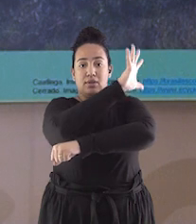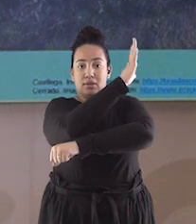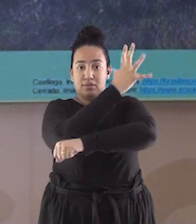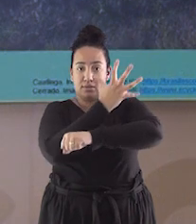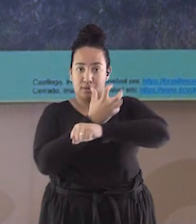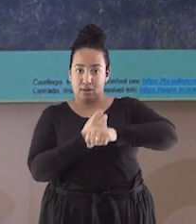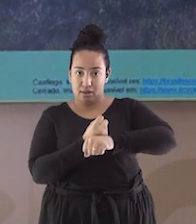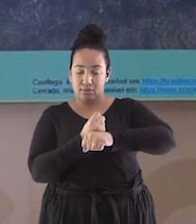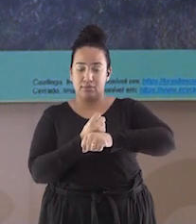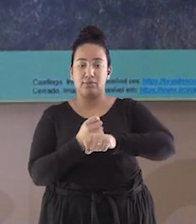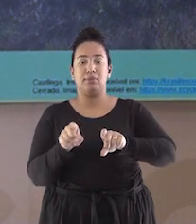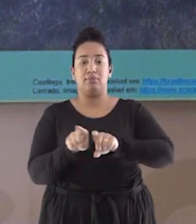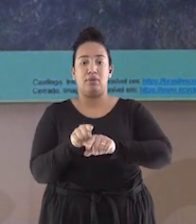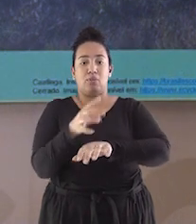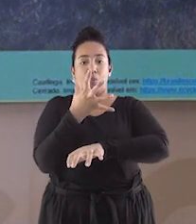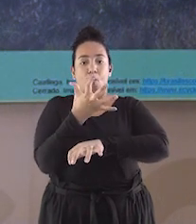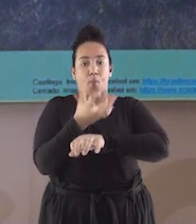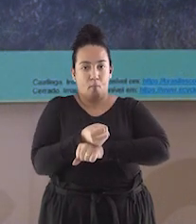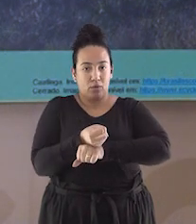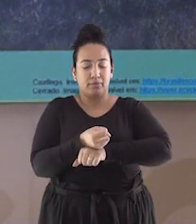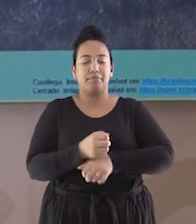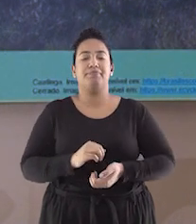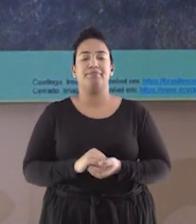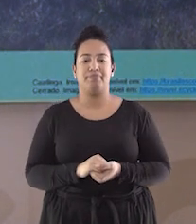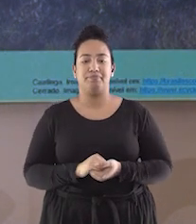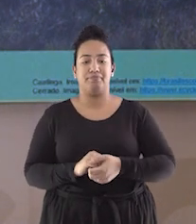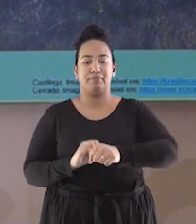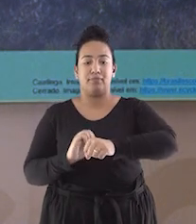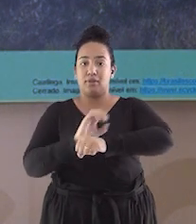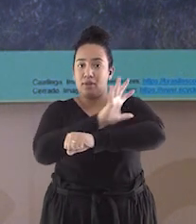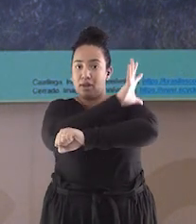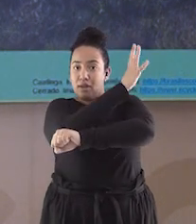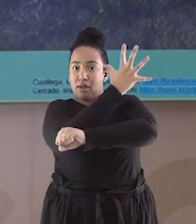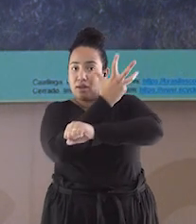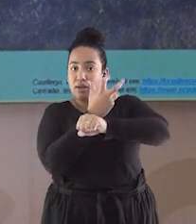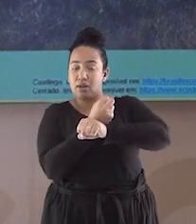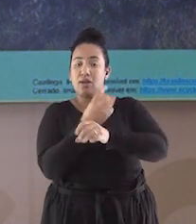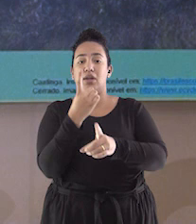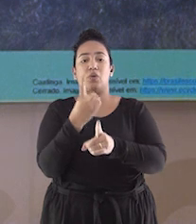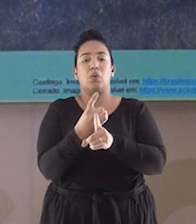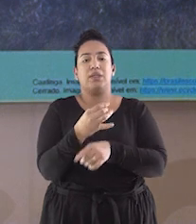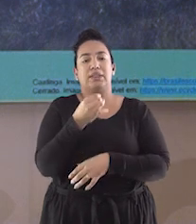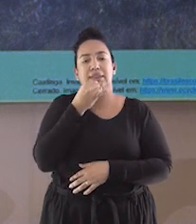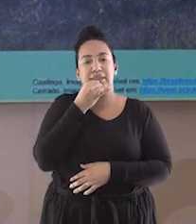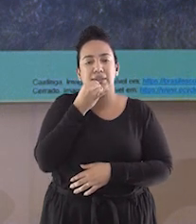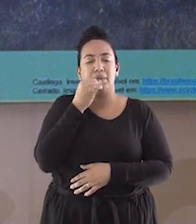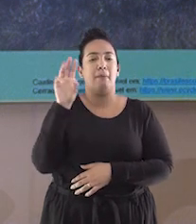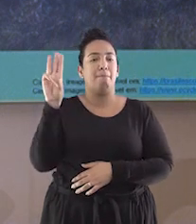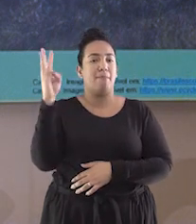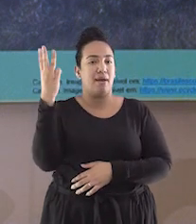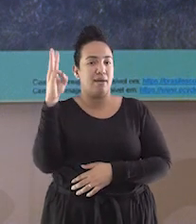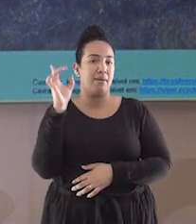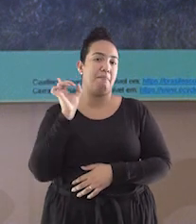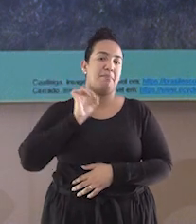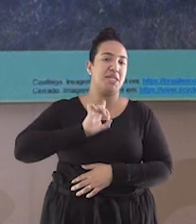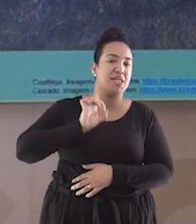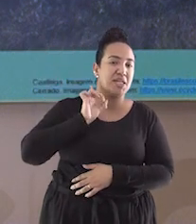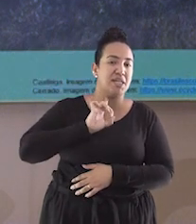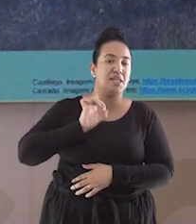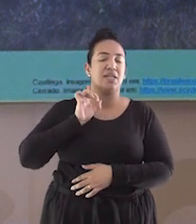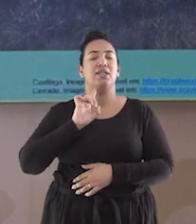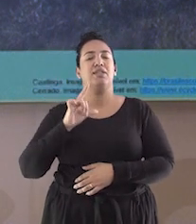e a caatinga. O cerrado é encontrado nos estados de Mato Grosso, Maranhão, Minas Gerais,